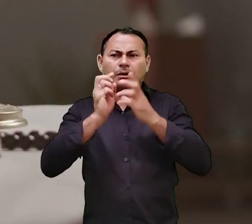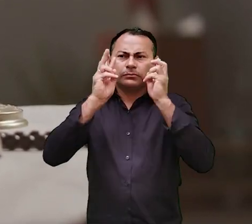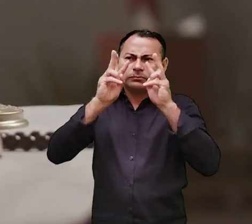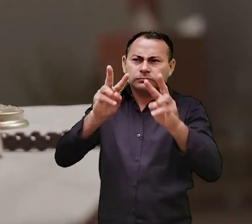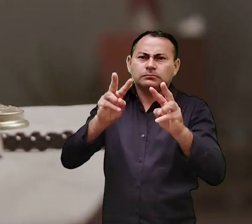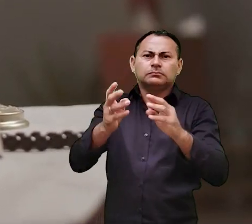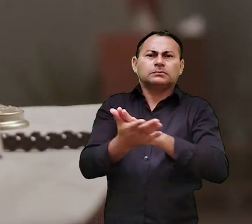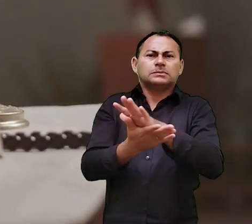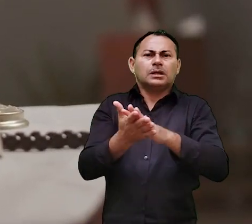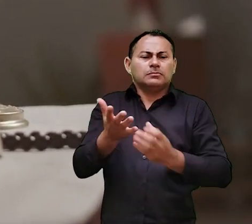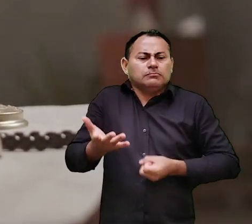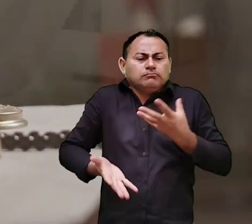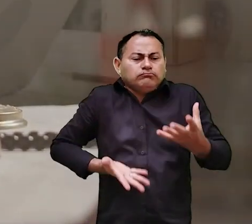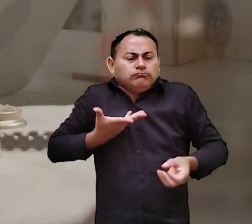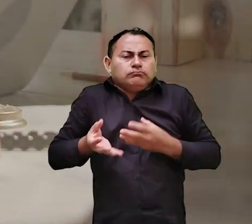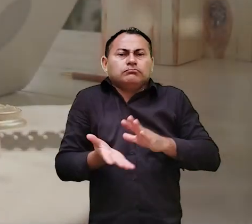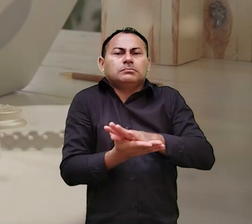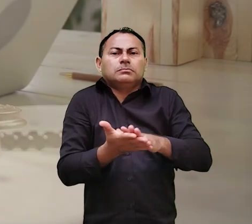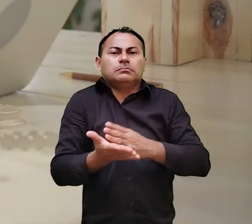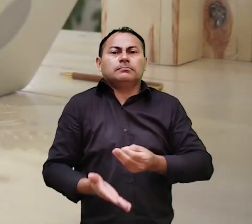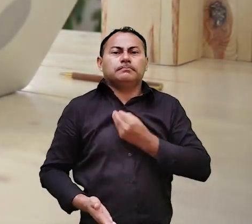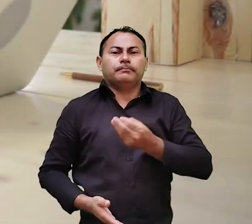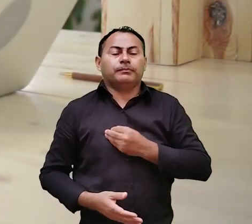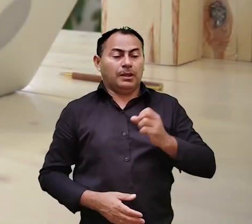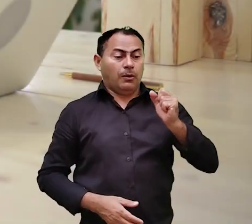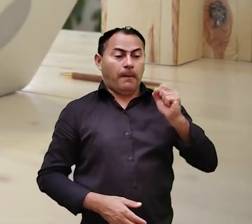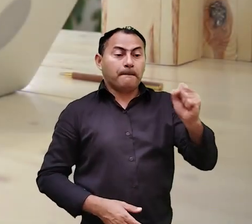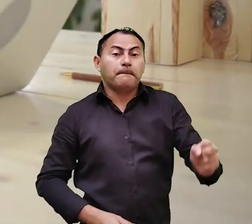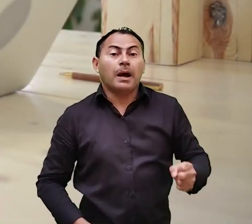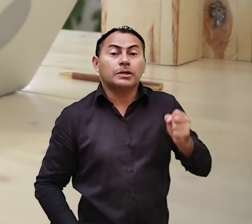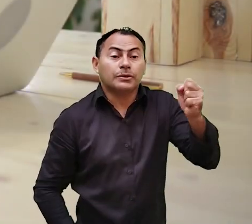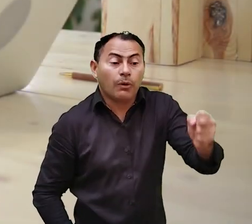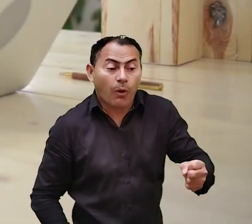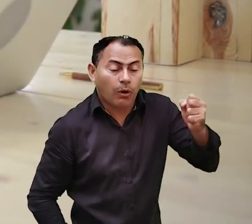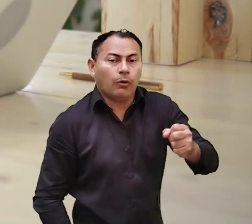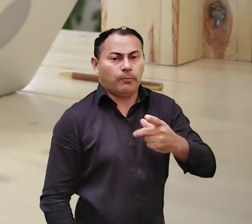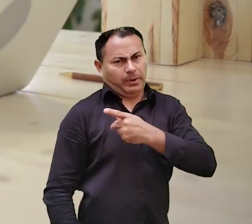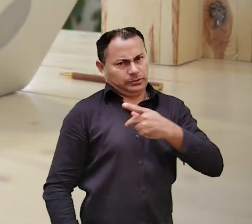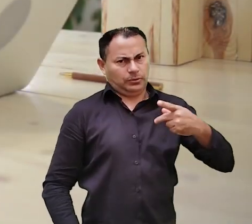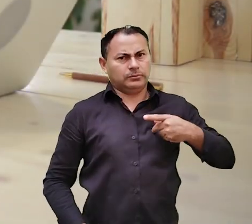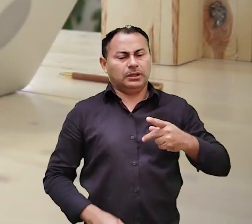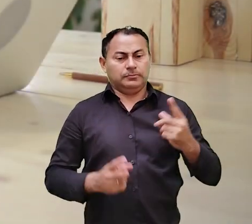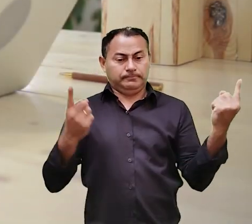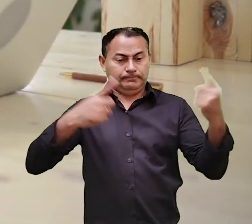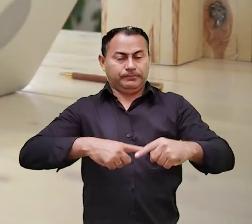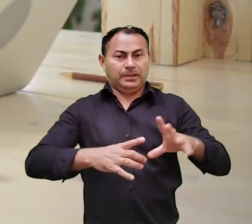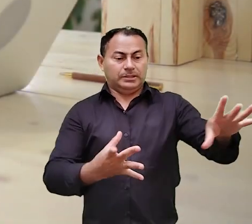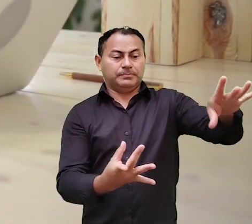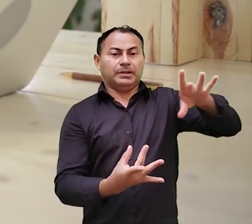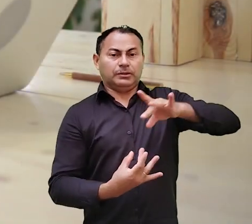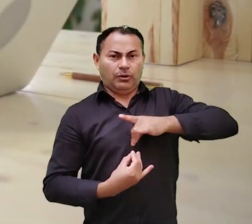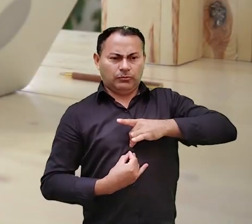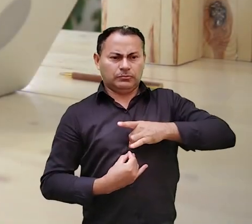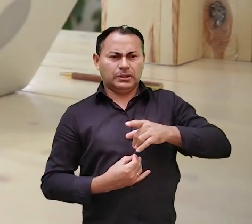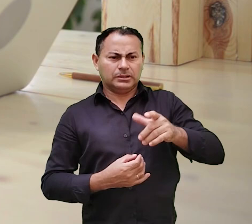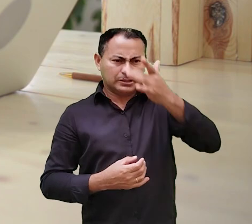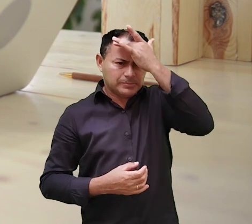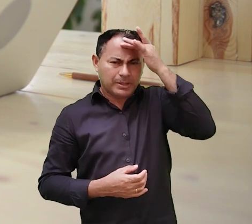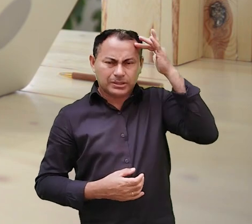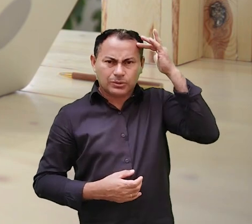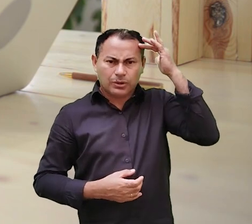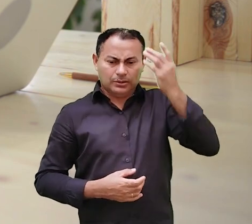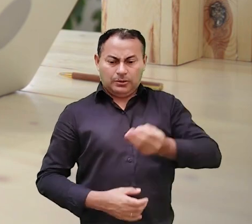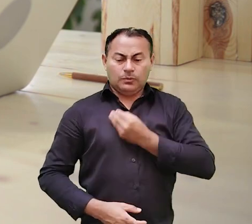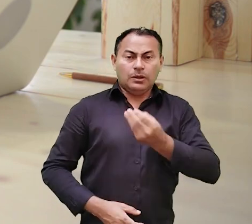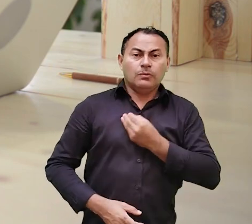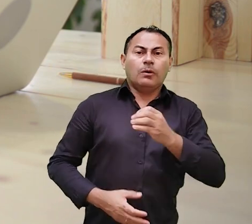ali olhando para ele, sem expressão nem vida. O pastor tem diante de si um desafio espiritual. Será